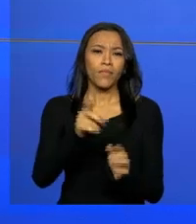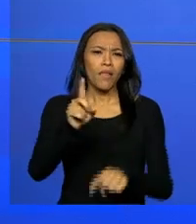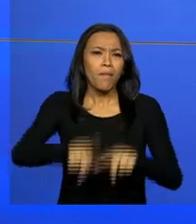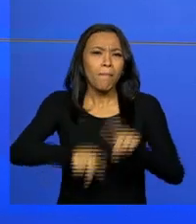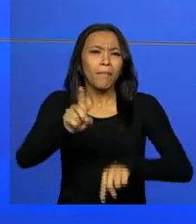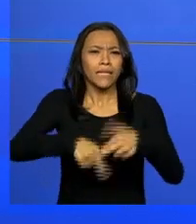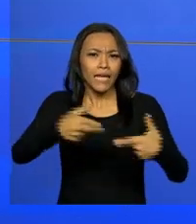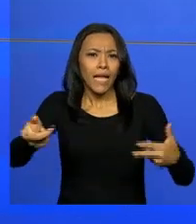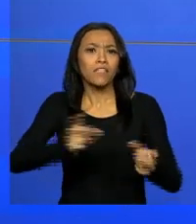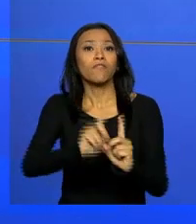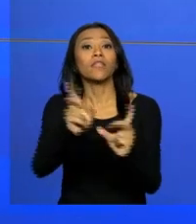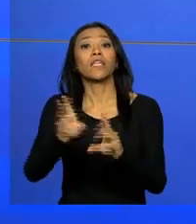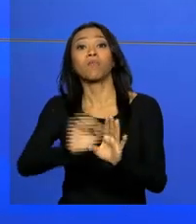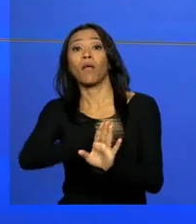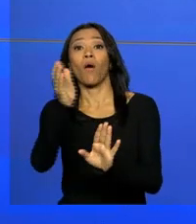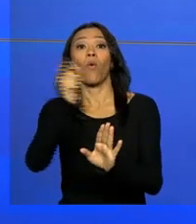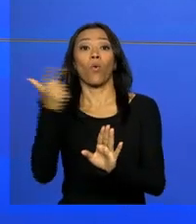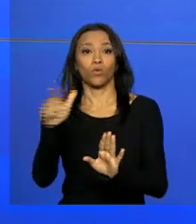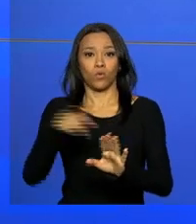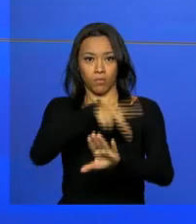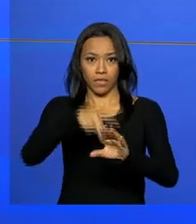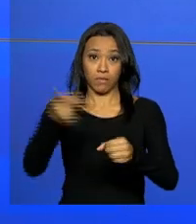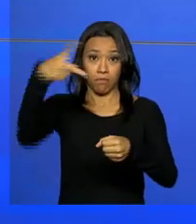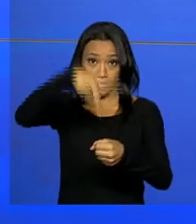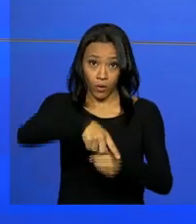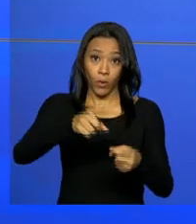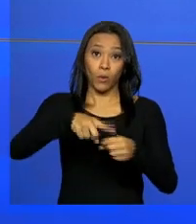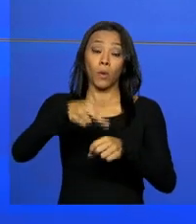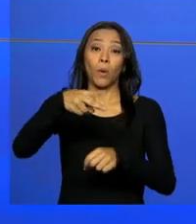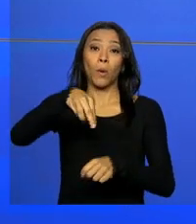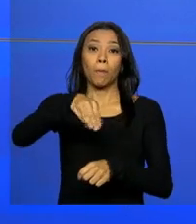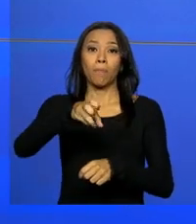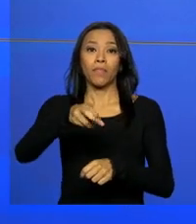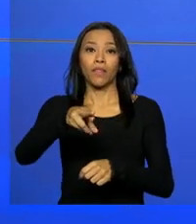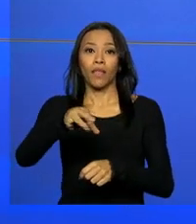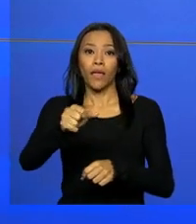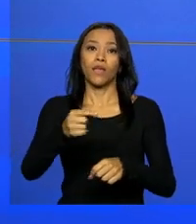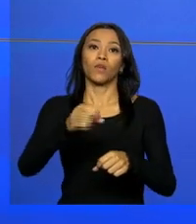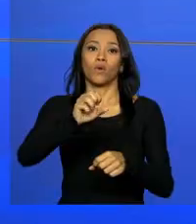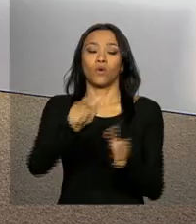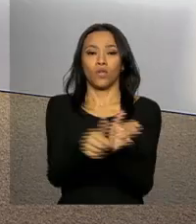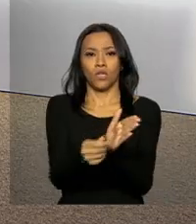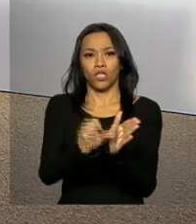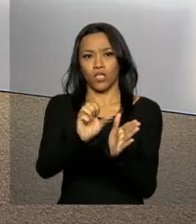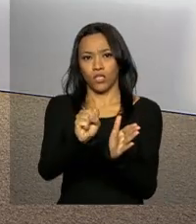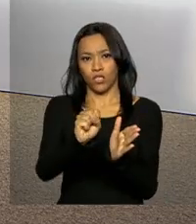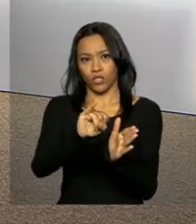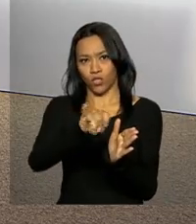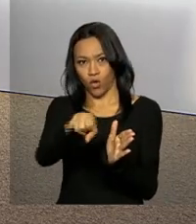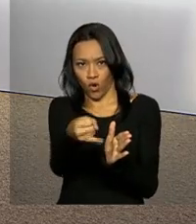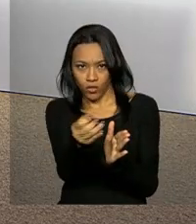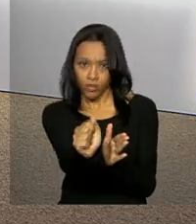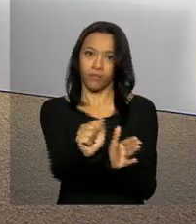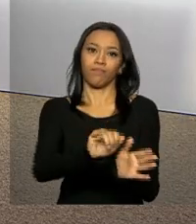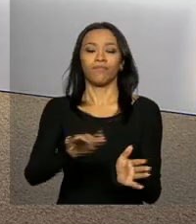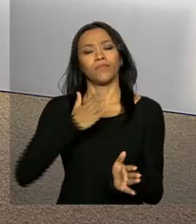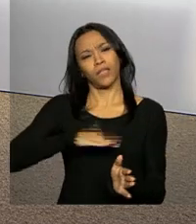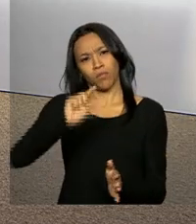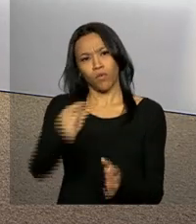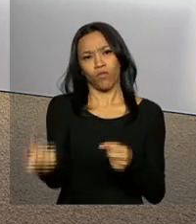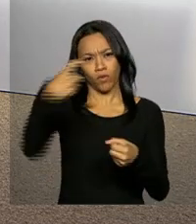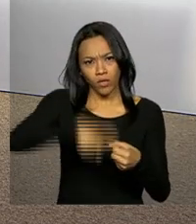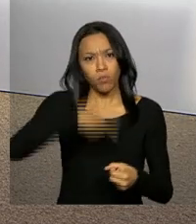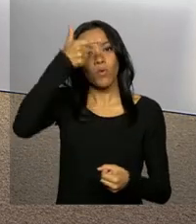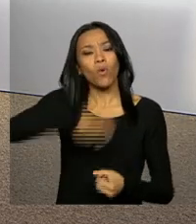para outros países, em especial petróleo, minério de ferro e soja em grãos. Voltamos logo mais com